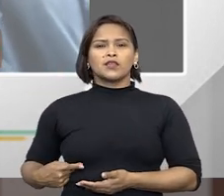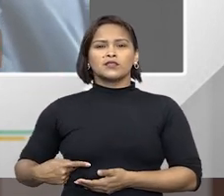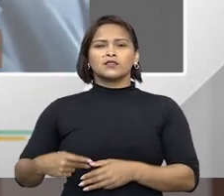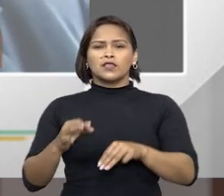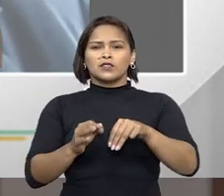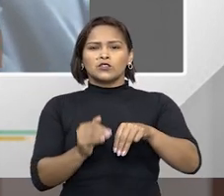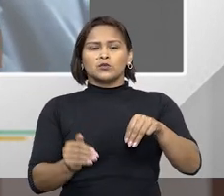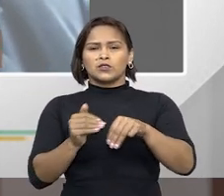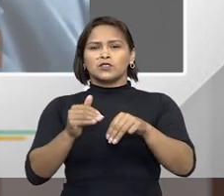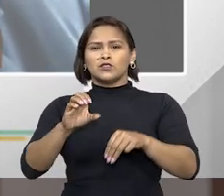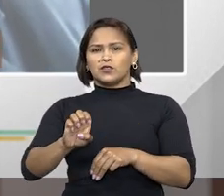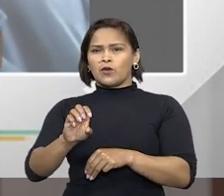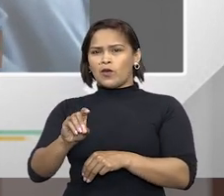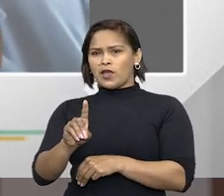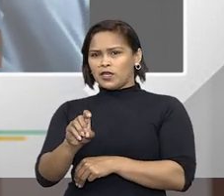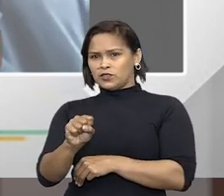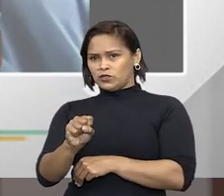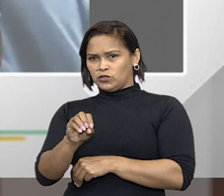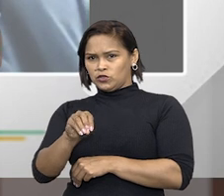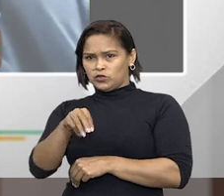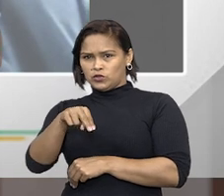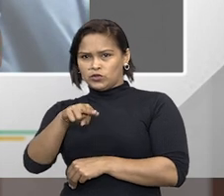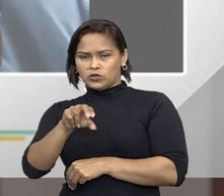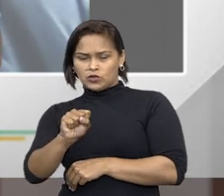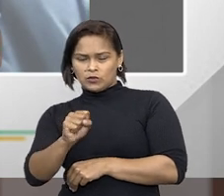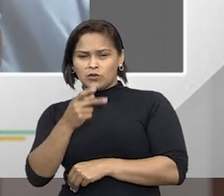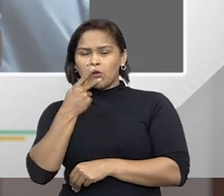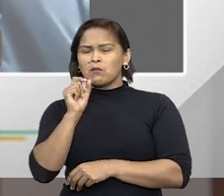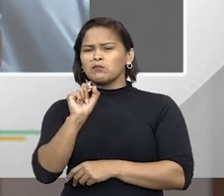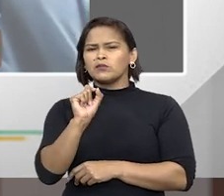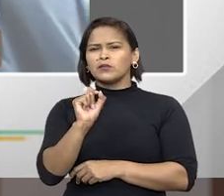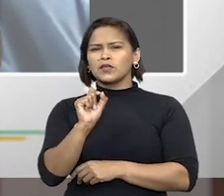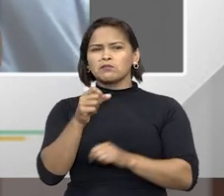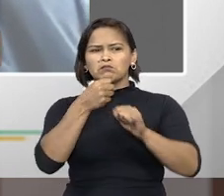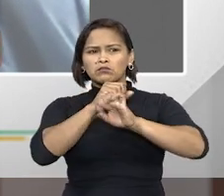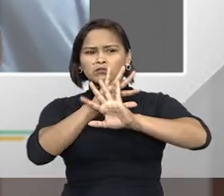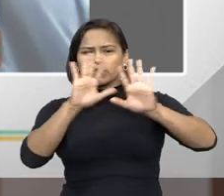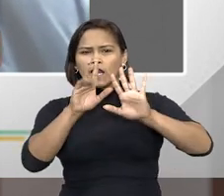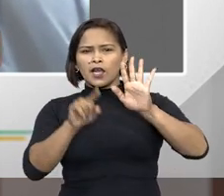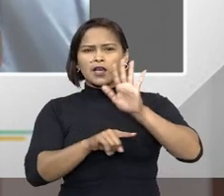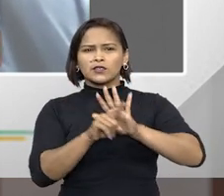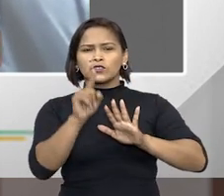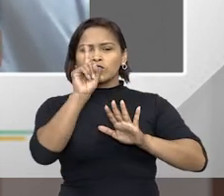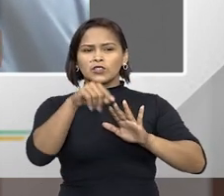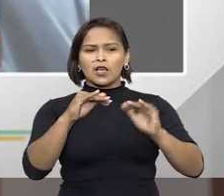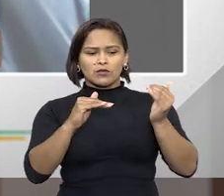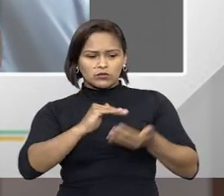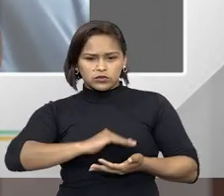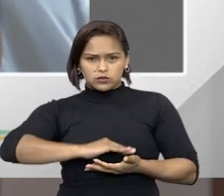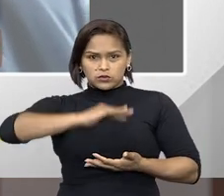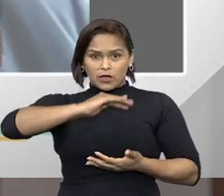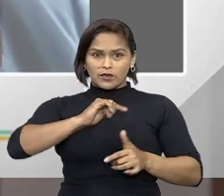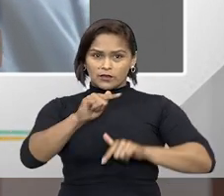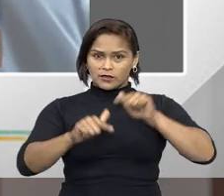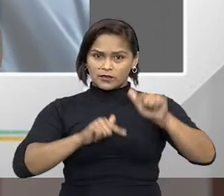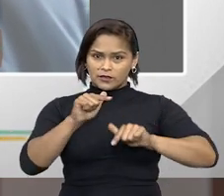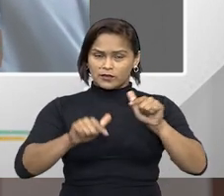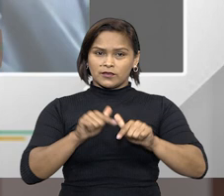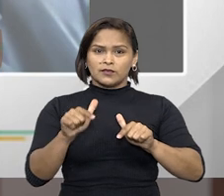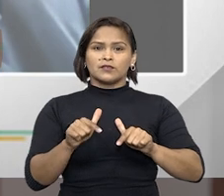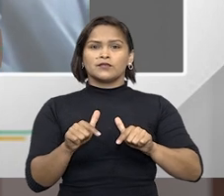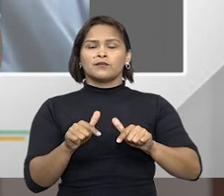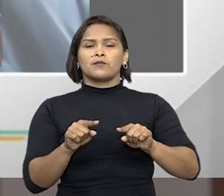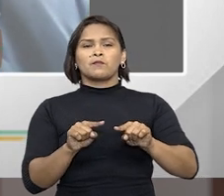Vidigal, para obviar esse acúmulo de serviço. Então,